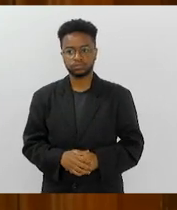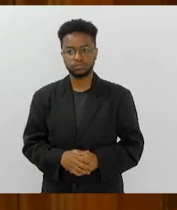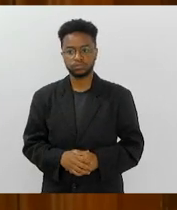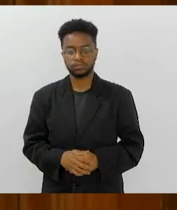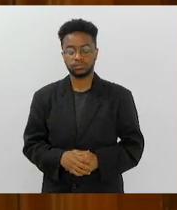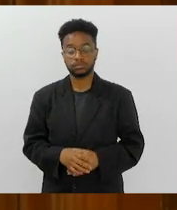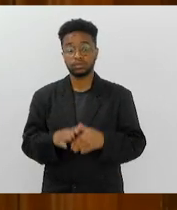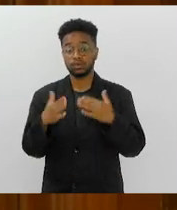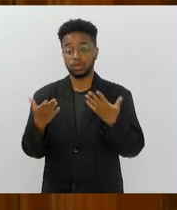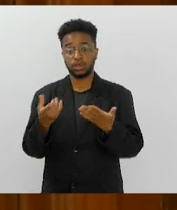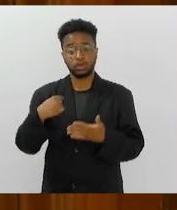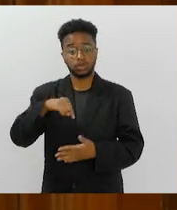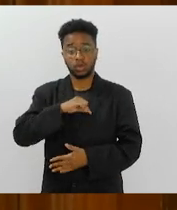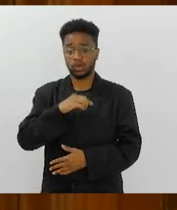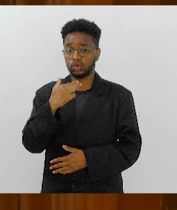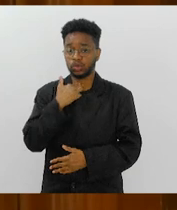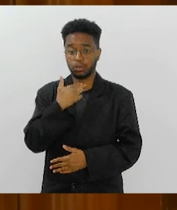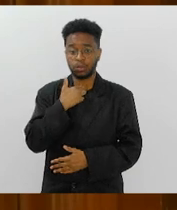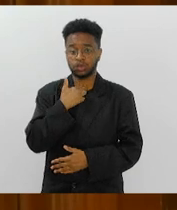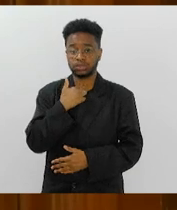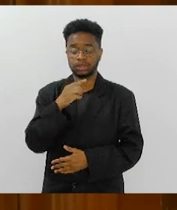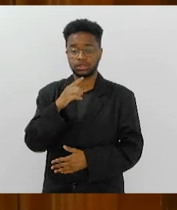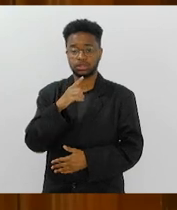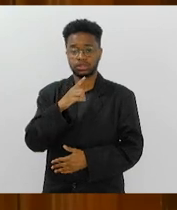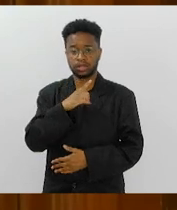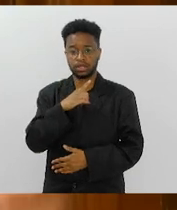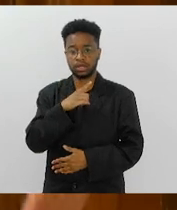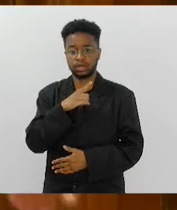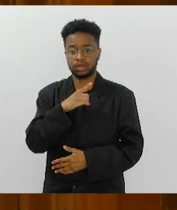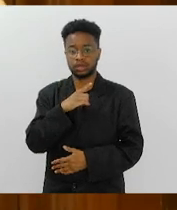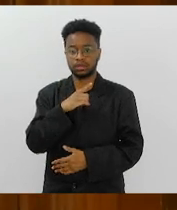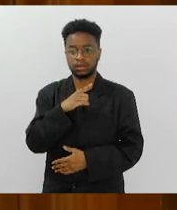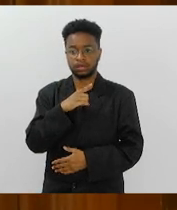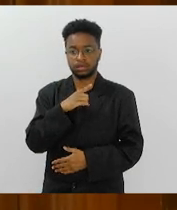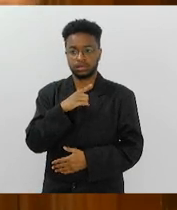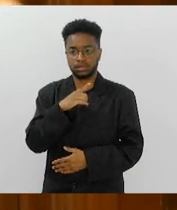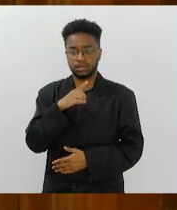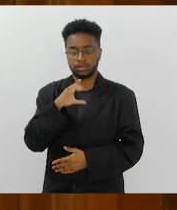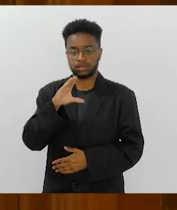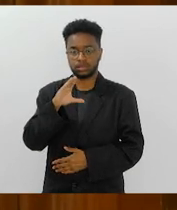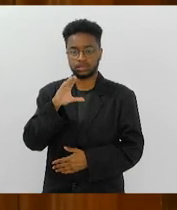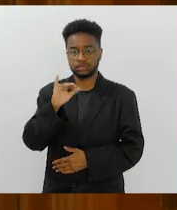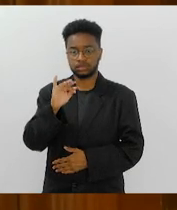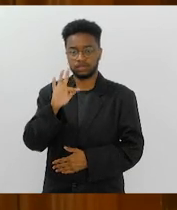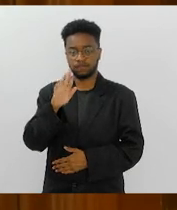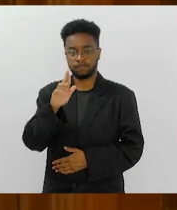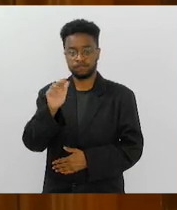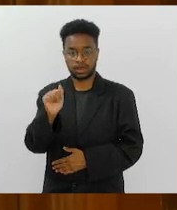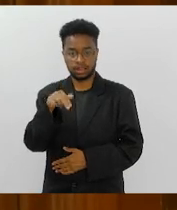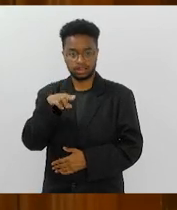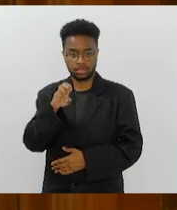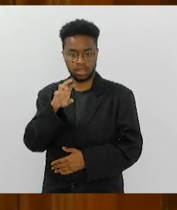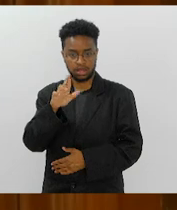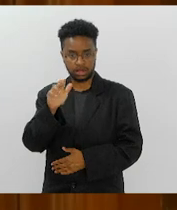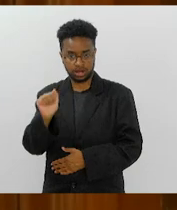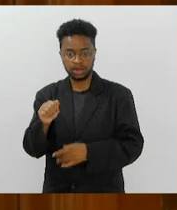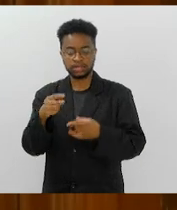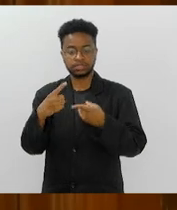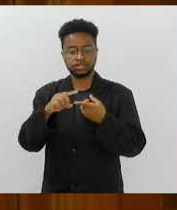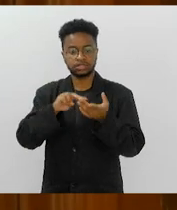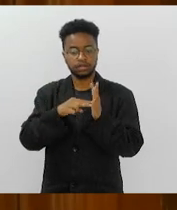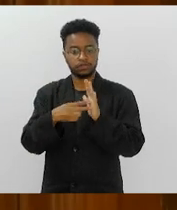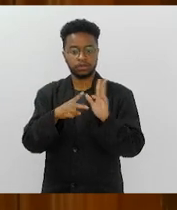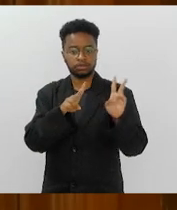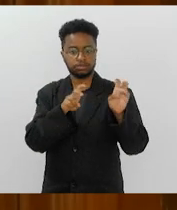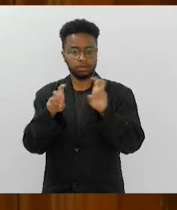a gente não pode mais ter cifras negras. A gente não pode mais ter casos subnotificados. Hoje, diferente de antes,